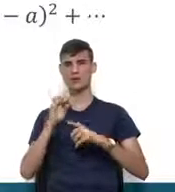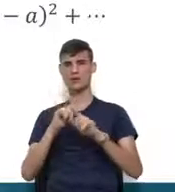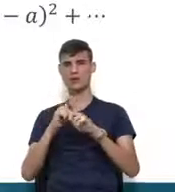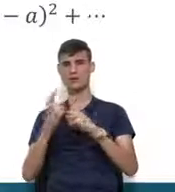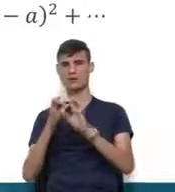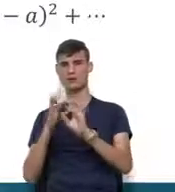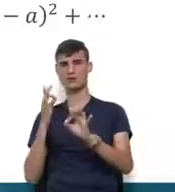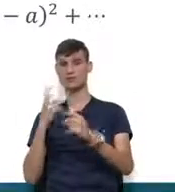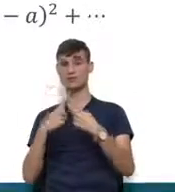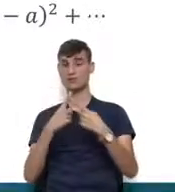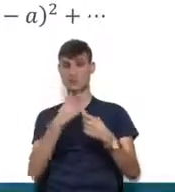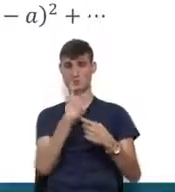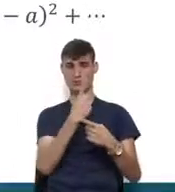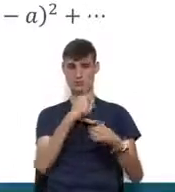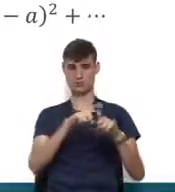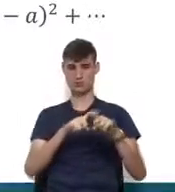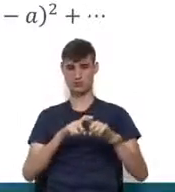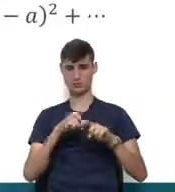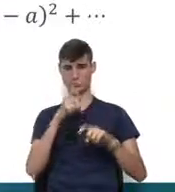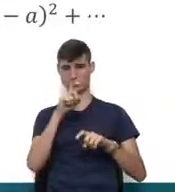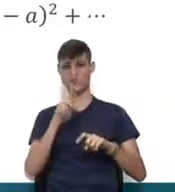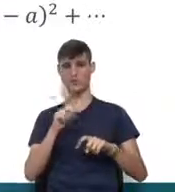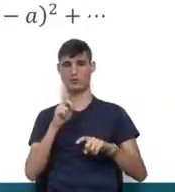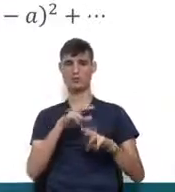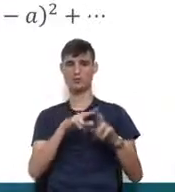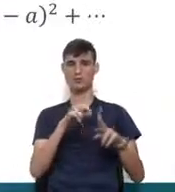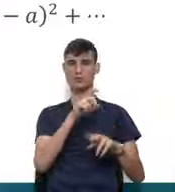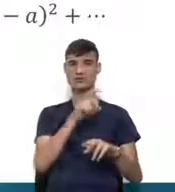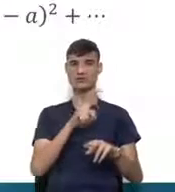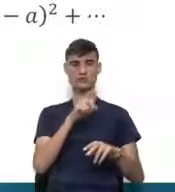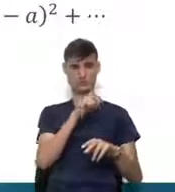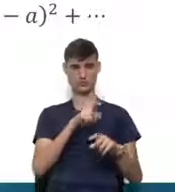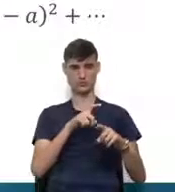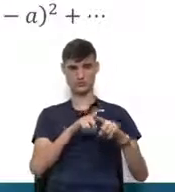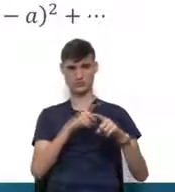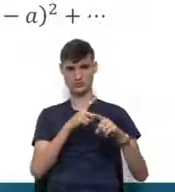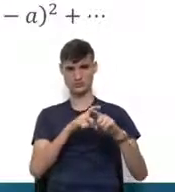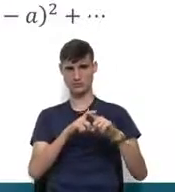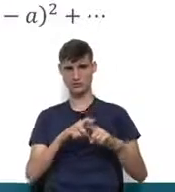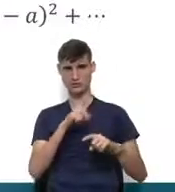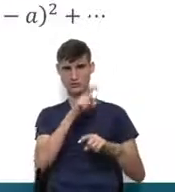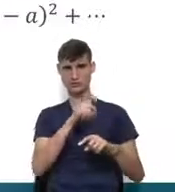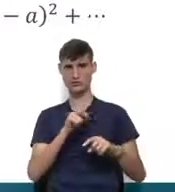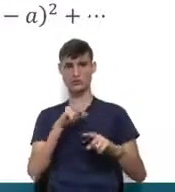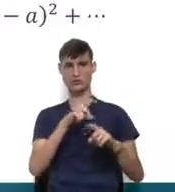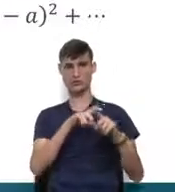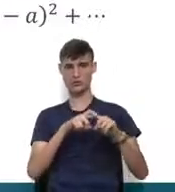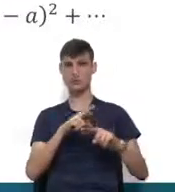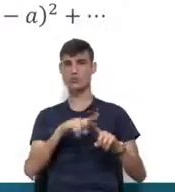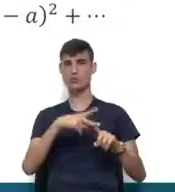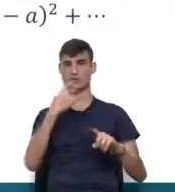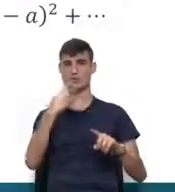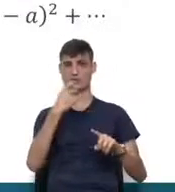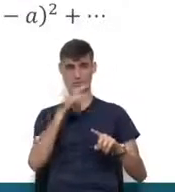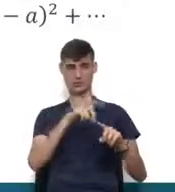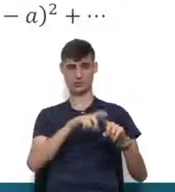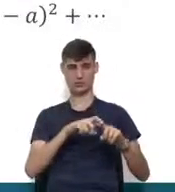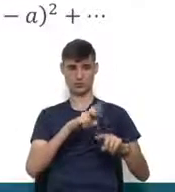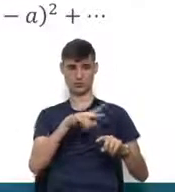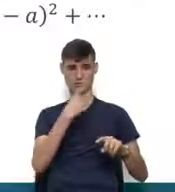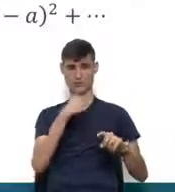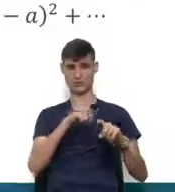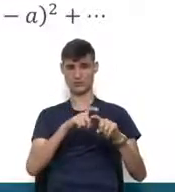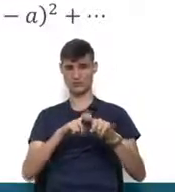multiplico o 1 por x, dá x. Quando eu multiplico x por x, vai dar x ao quadrado. Quando eu multiplico x ao quadrado